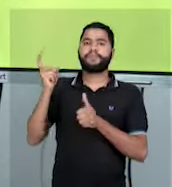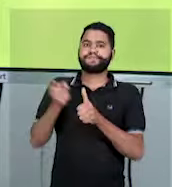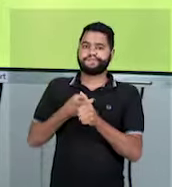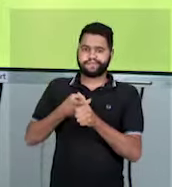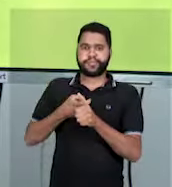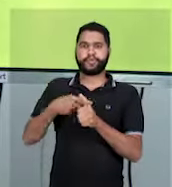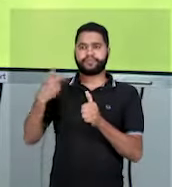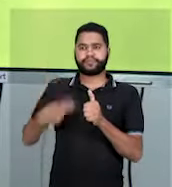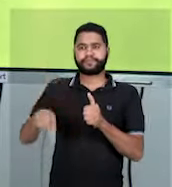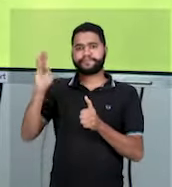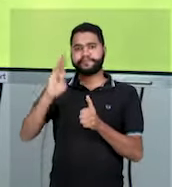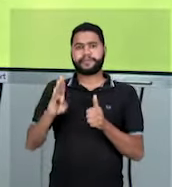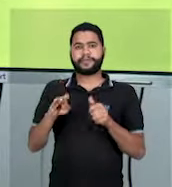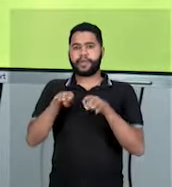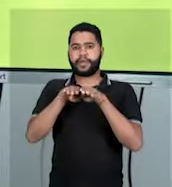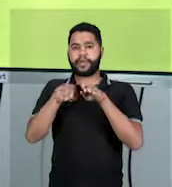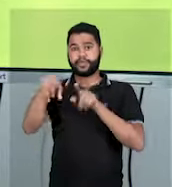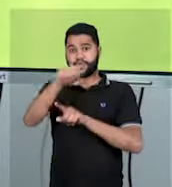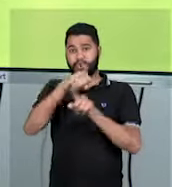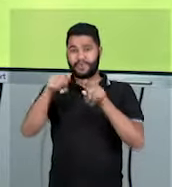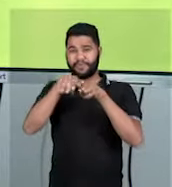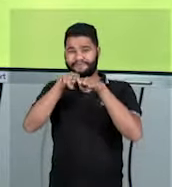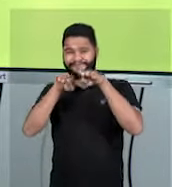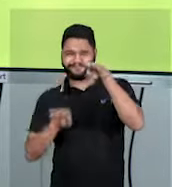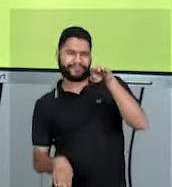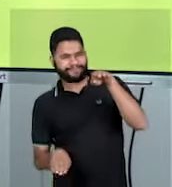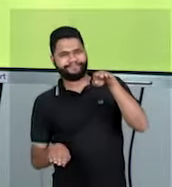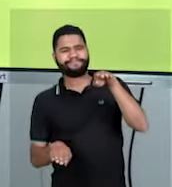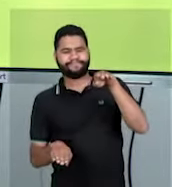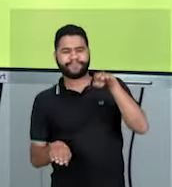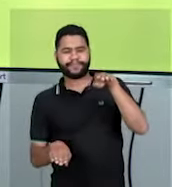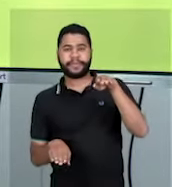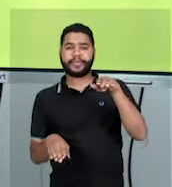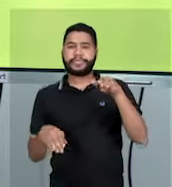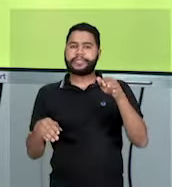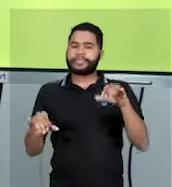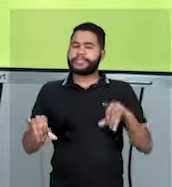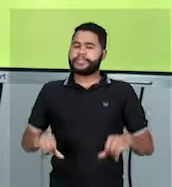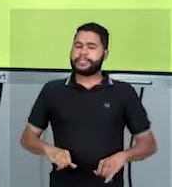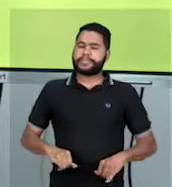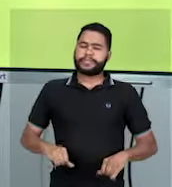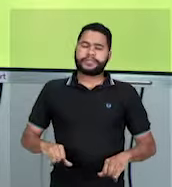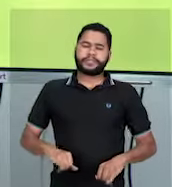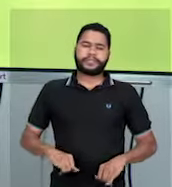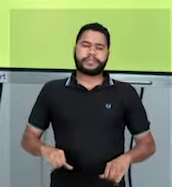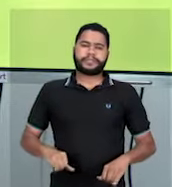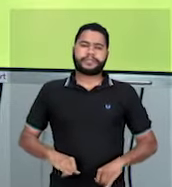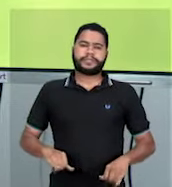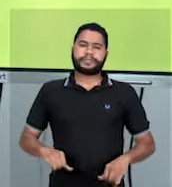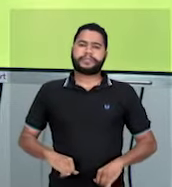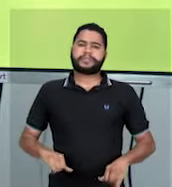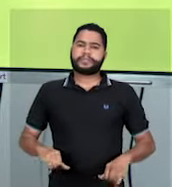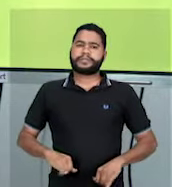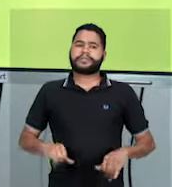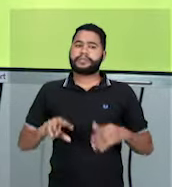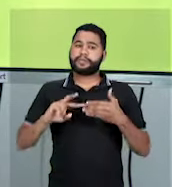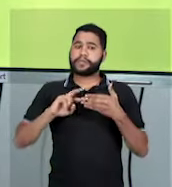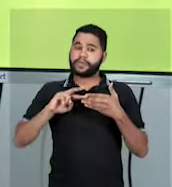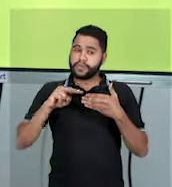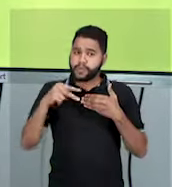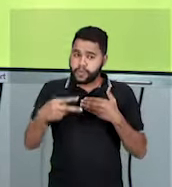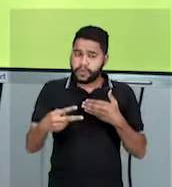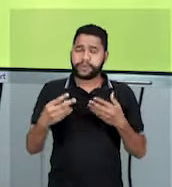aumento também da desigualdade socioeconômica. Quem vai pagar o preço, né, das consequências desse